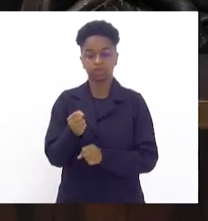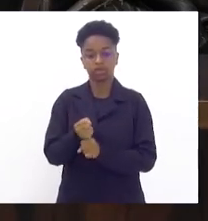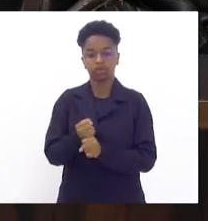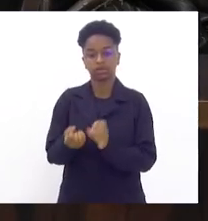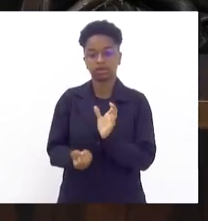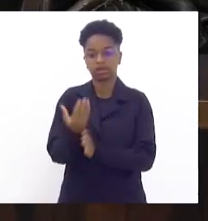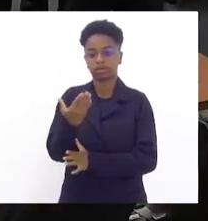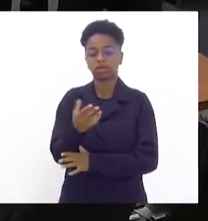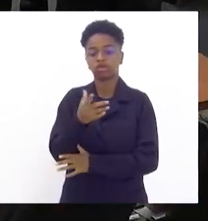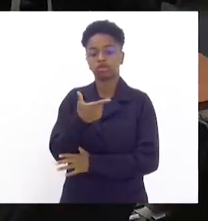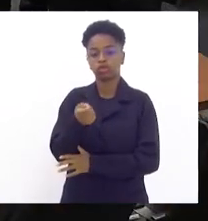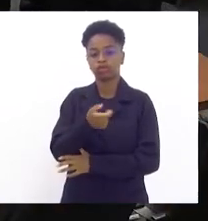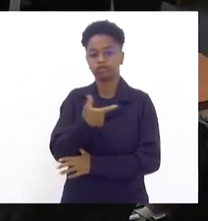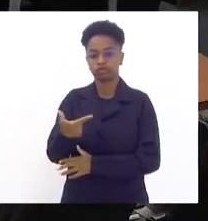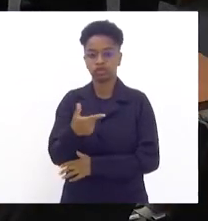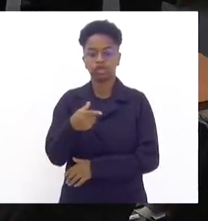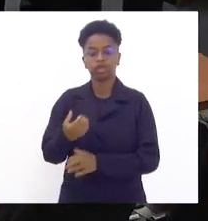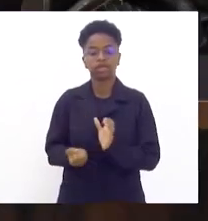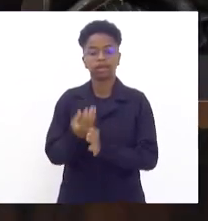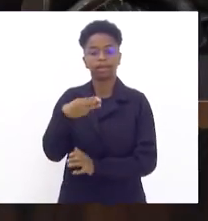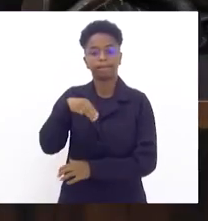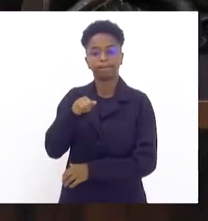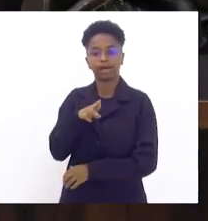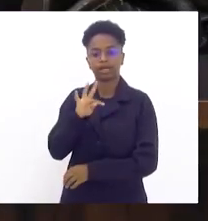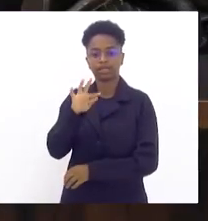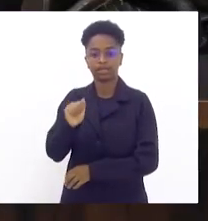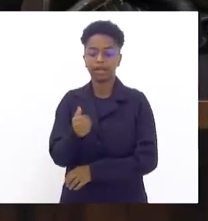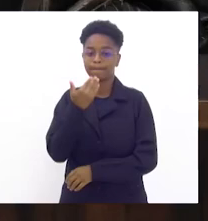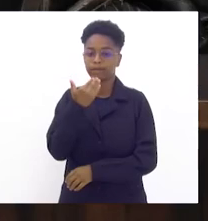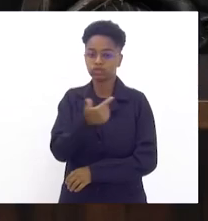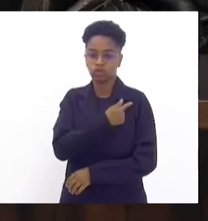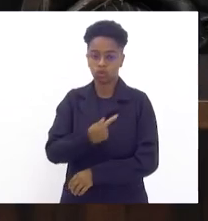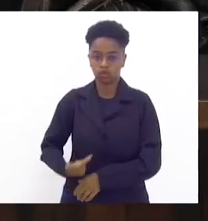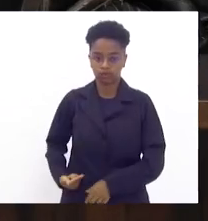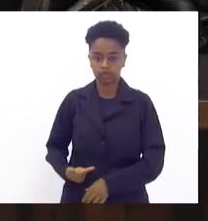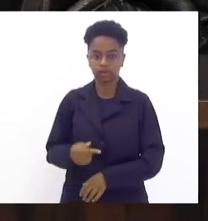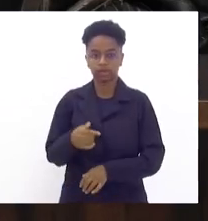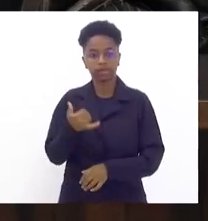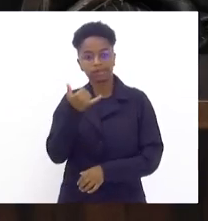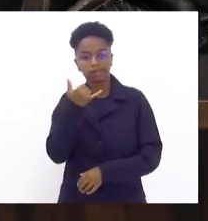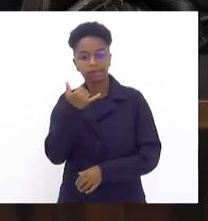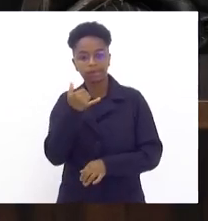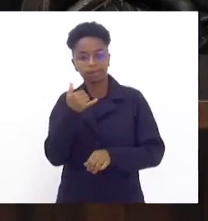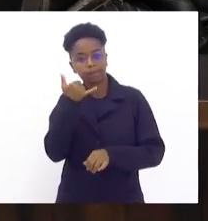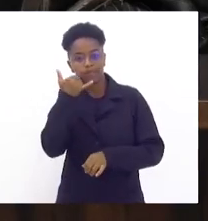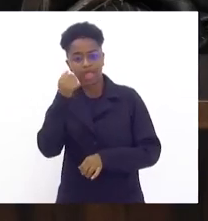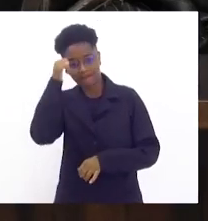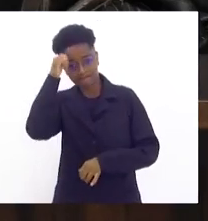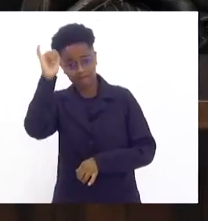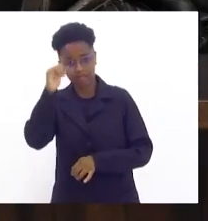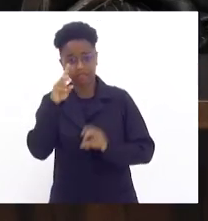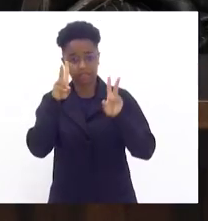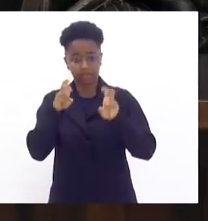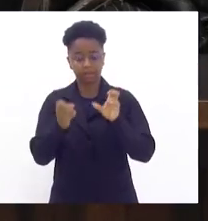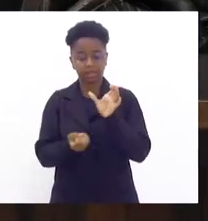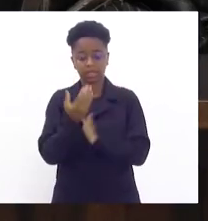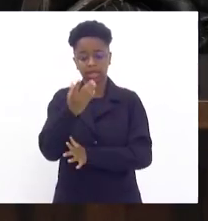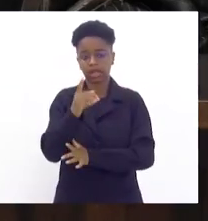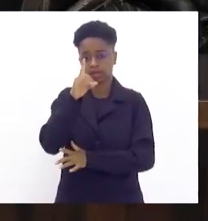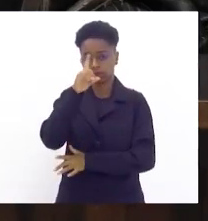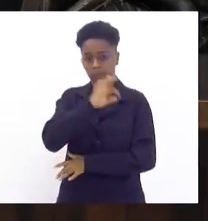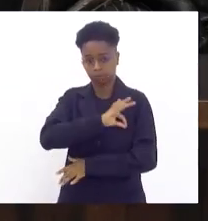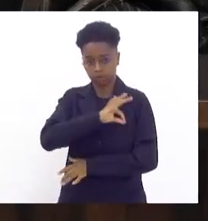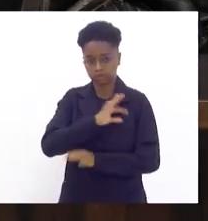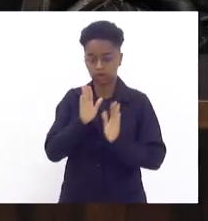Marta Rocha, que solicita ao excelentíssimo senhor governador Cláudio Castro, envio de mensagem expondo sobre a criação de uma delegacia